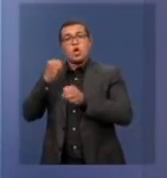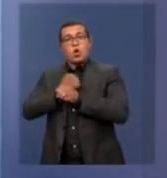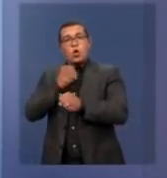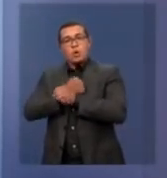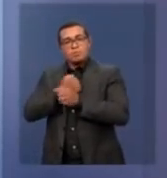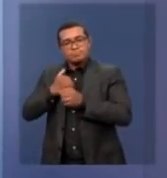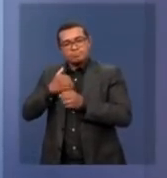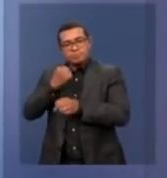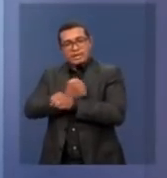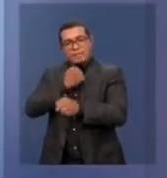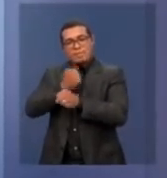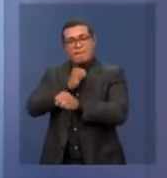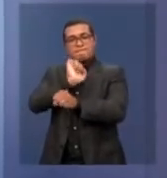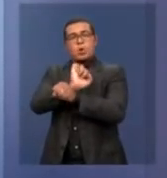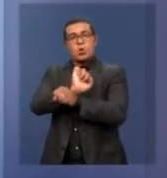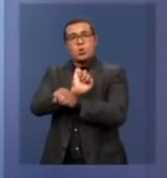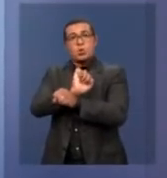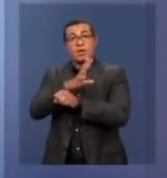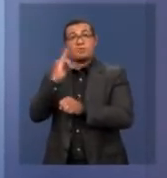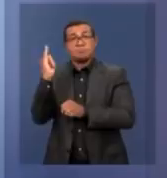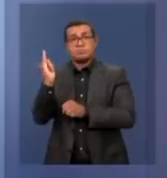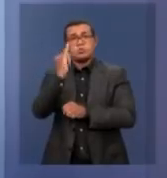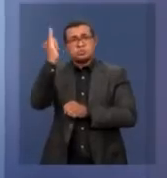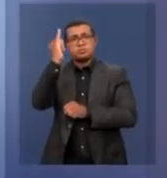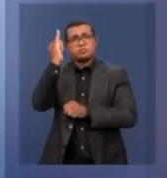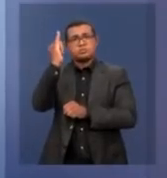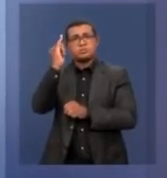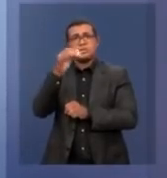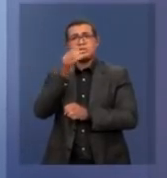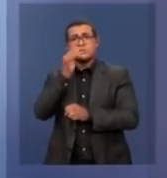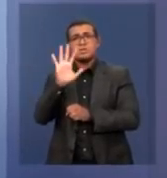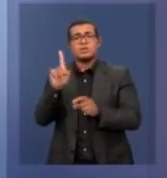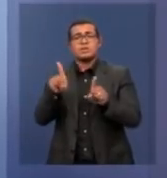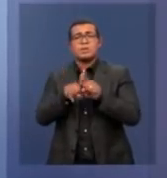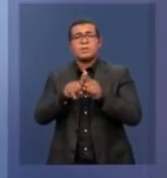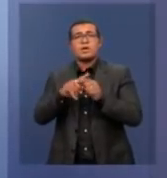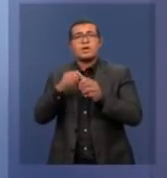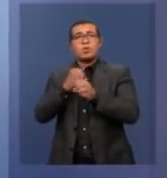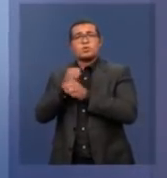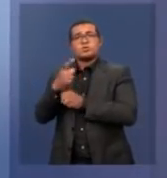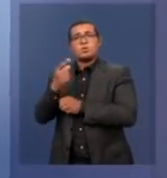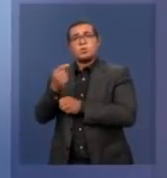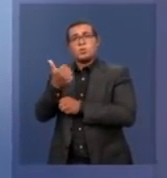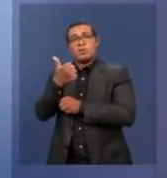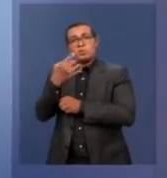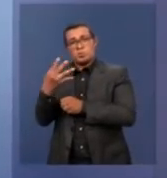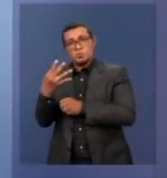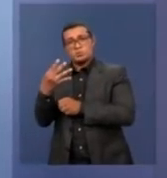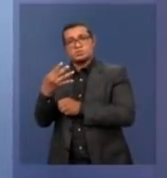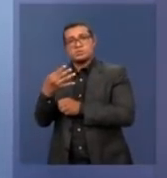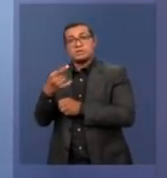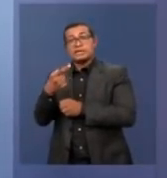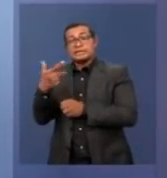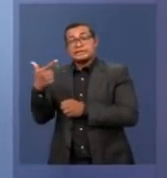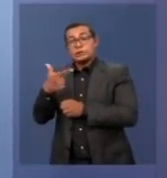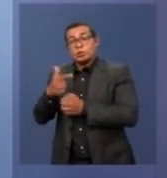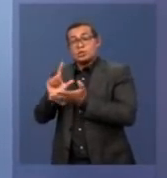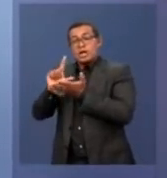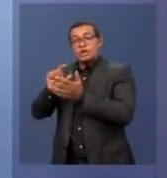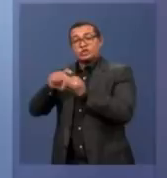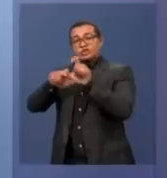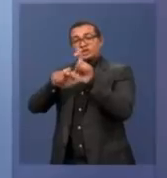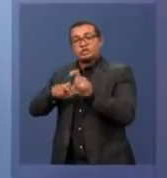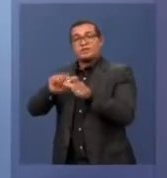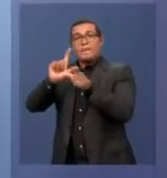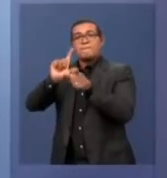concluídas são fundamentais que sejam como nós deixamos o final de 2014 e a segunda menor dívida pública do brasil estado do